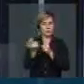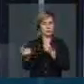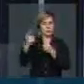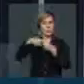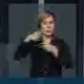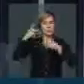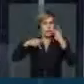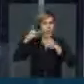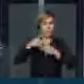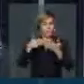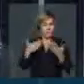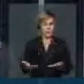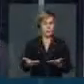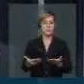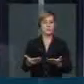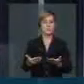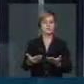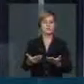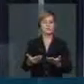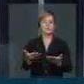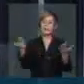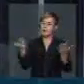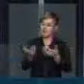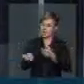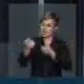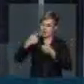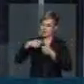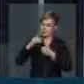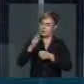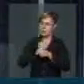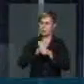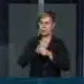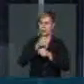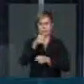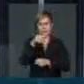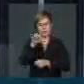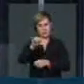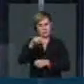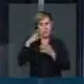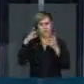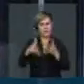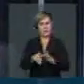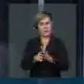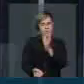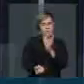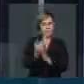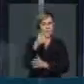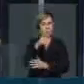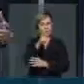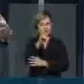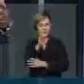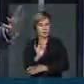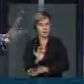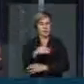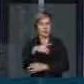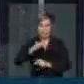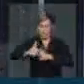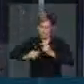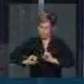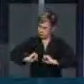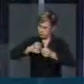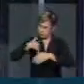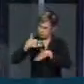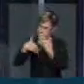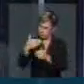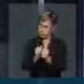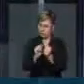os seus direitos políticos. E desde 1979, quando ele participou da fundação do PDT, ele vem militando